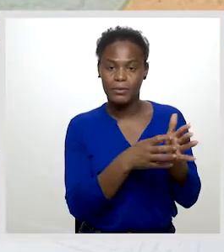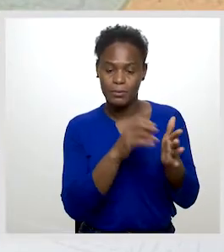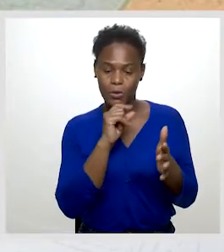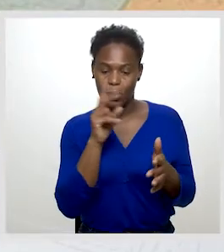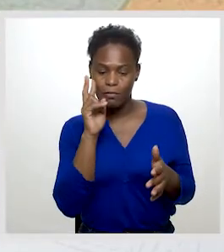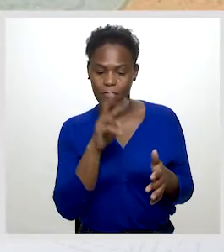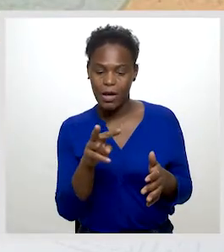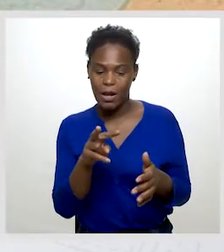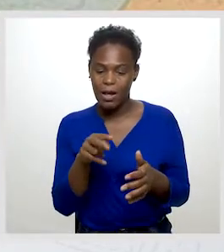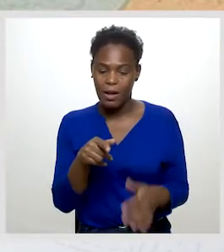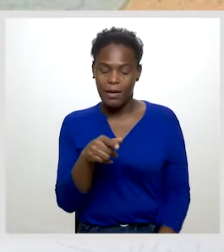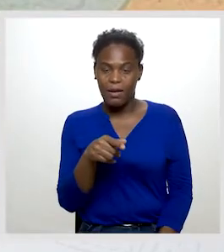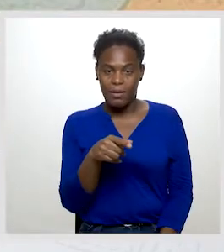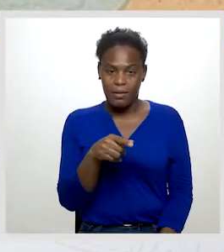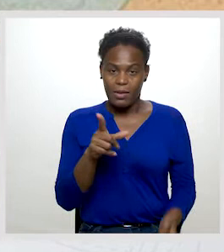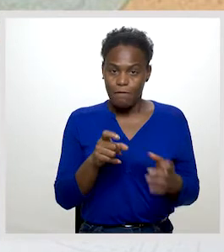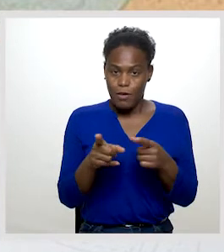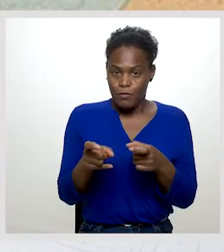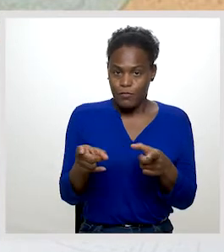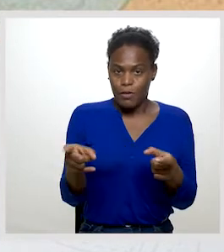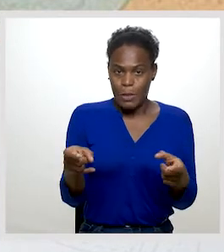figura, essas bactérias